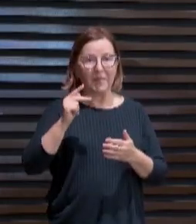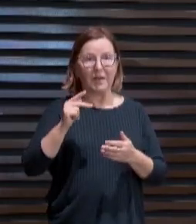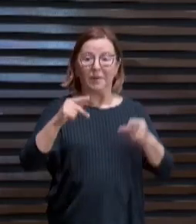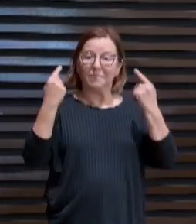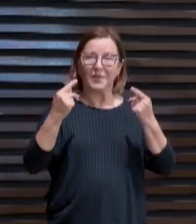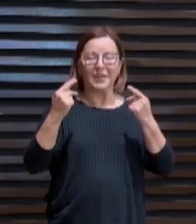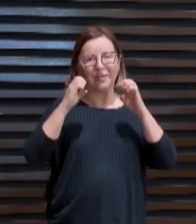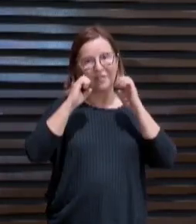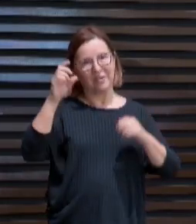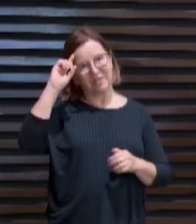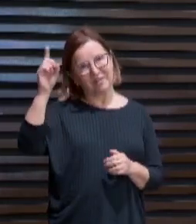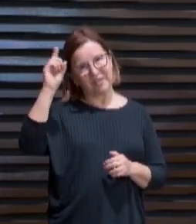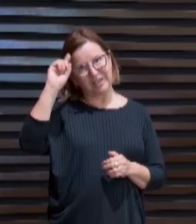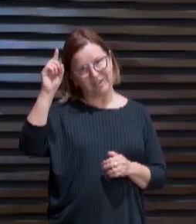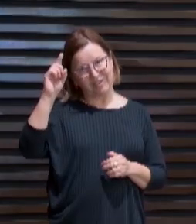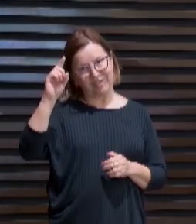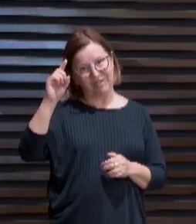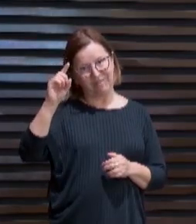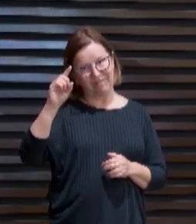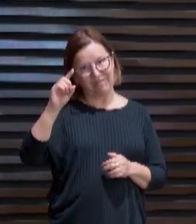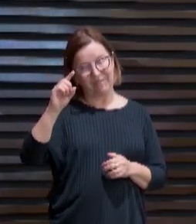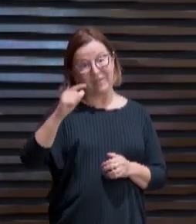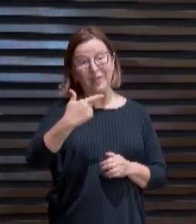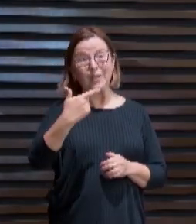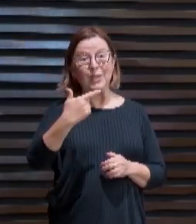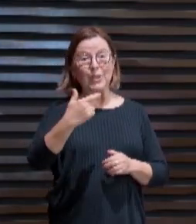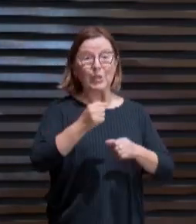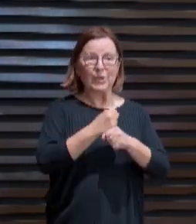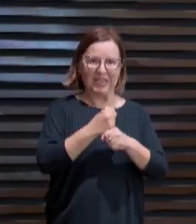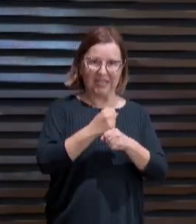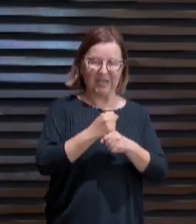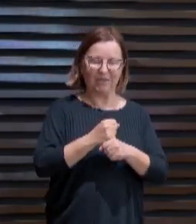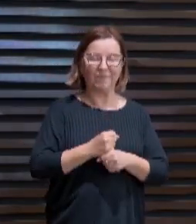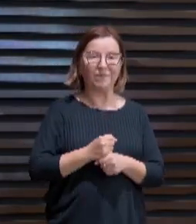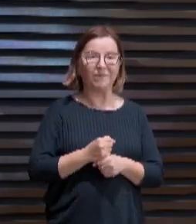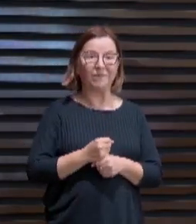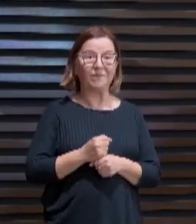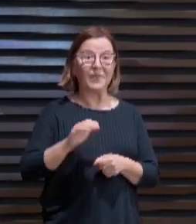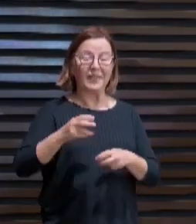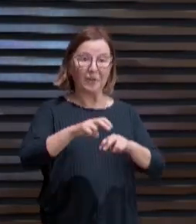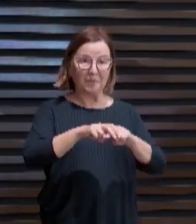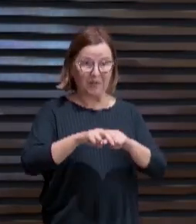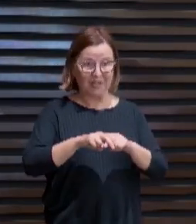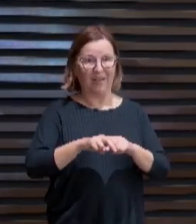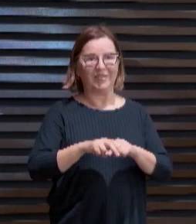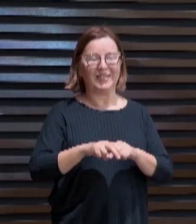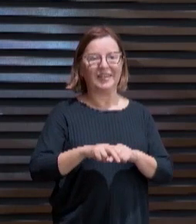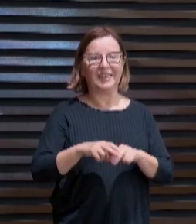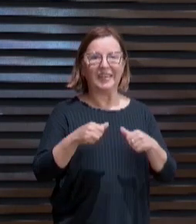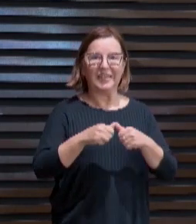Evangelho diariamente por 2 anos. Foi por conta desse trabalho missionário na igreja em